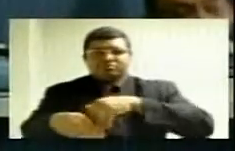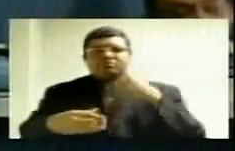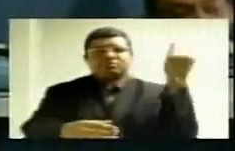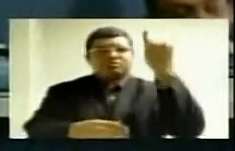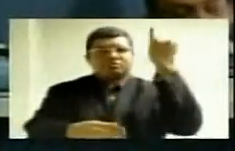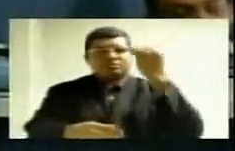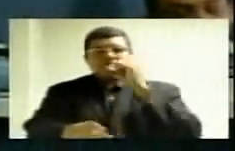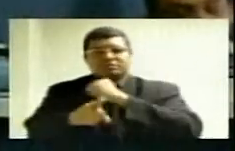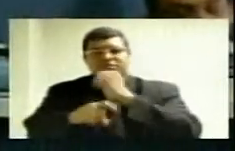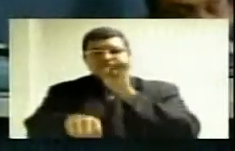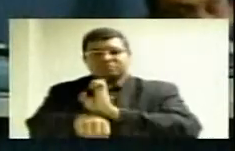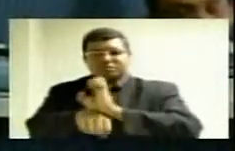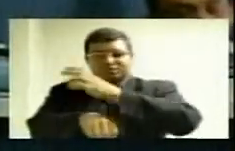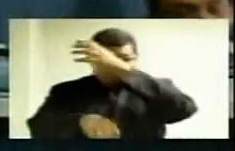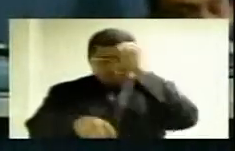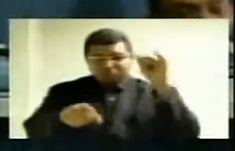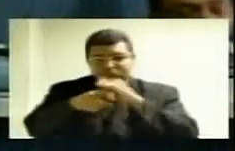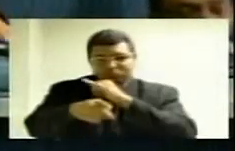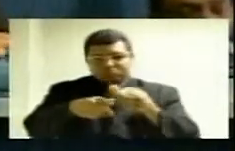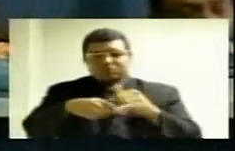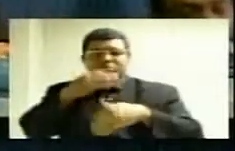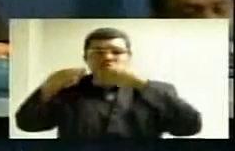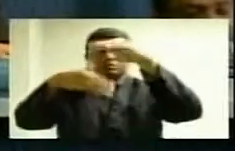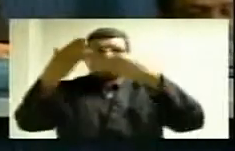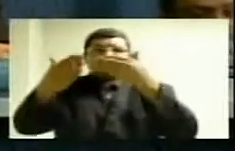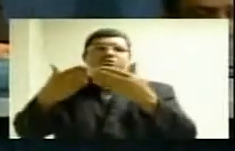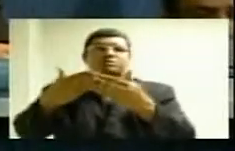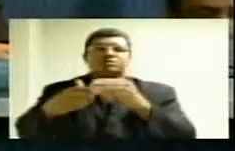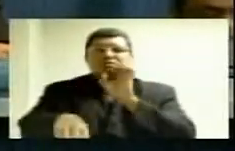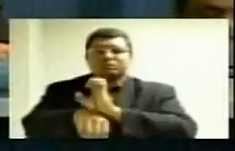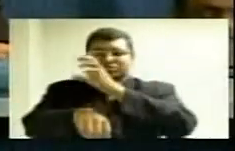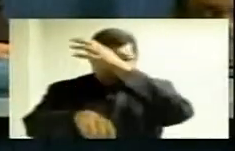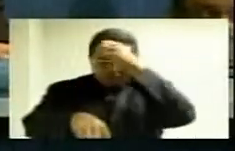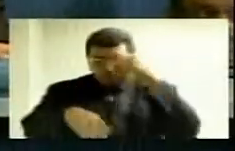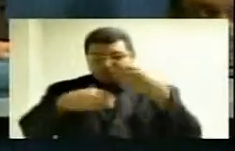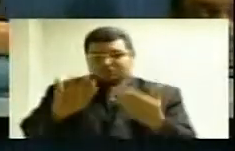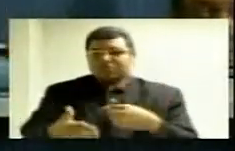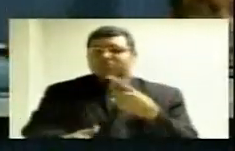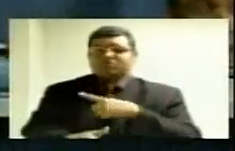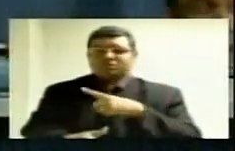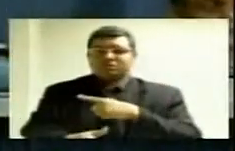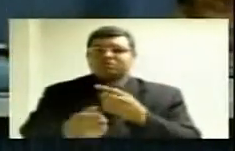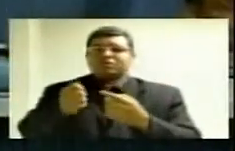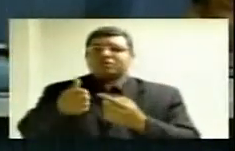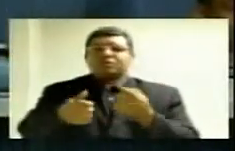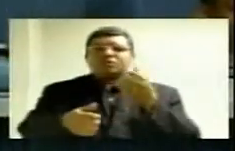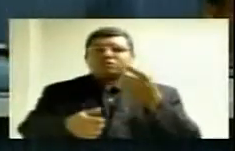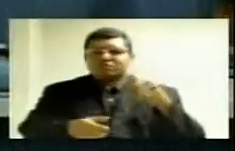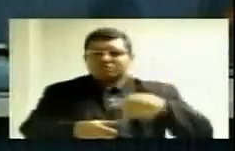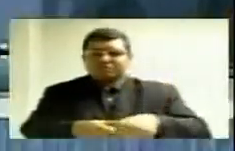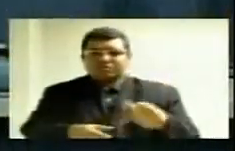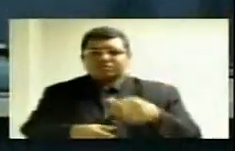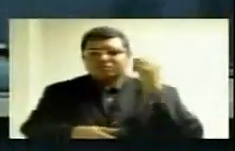tão importante e tão estratégico para o desenvolvimento da nossa região. Nós tivemos há poucos dias